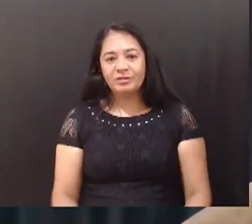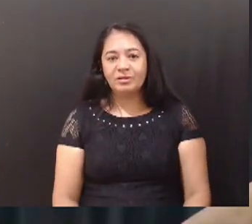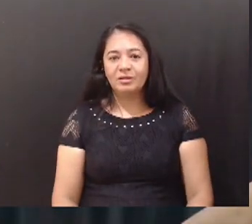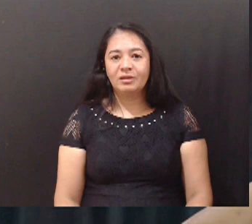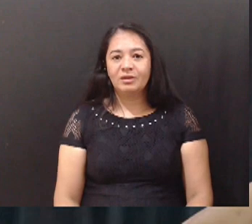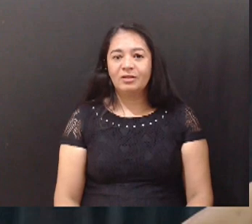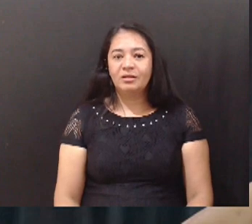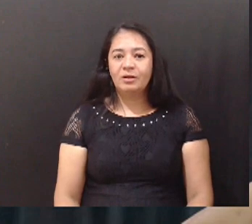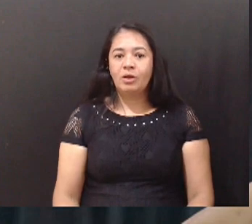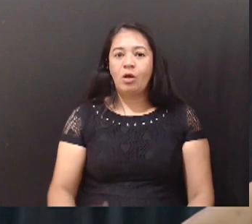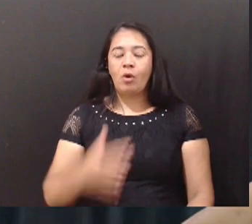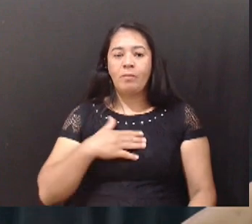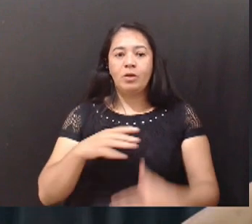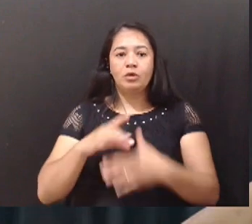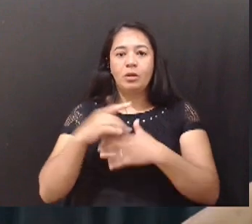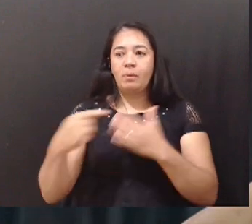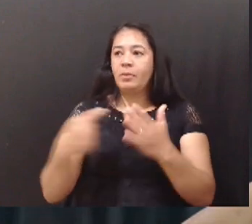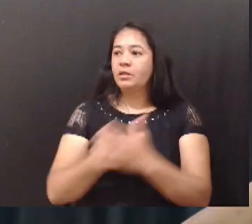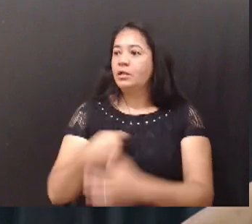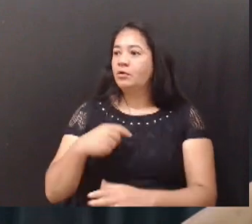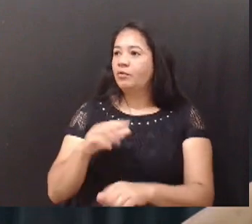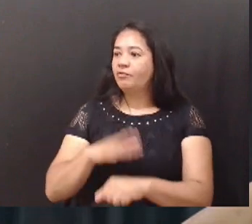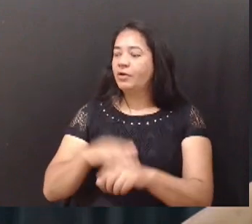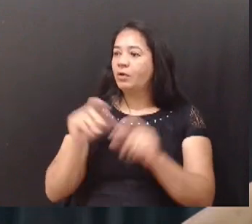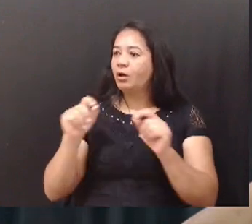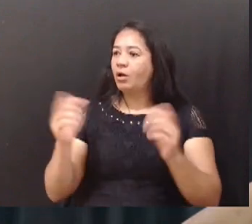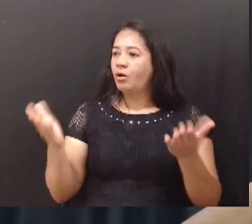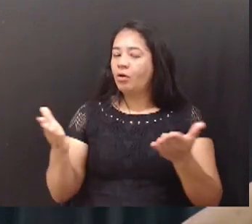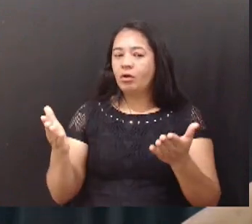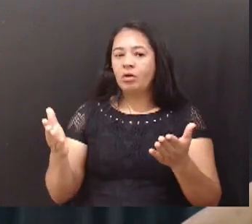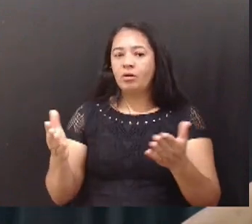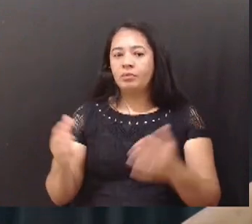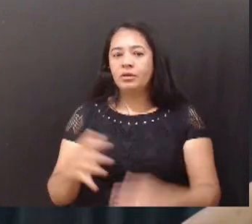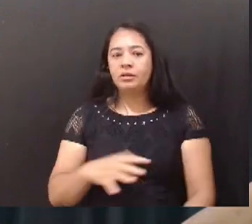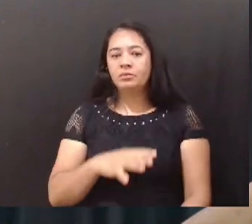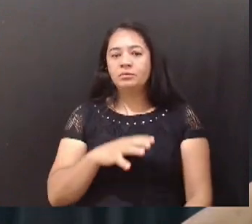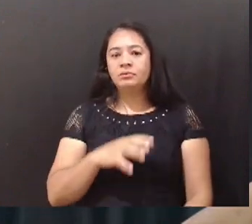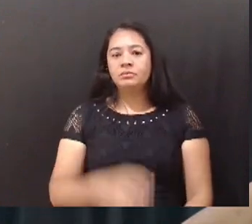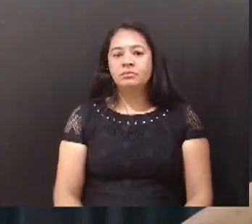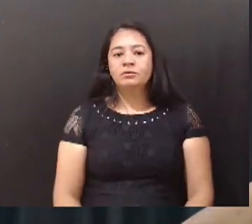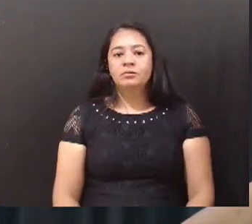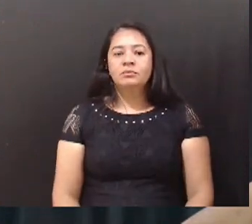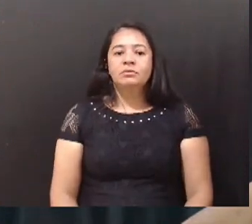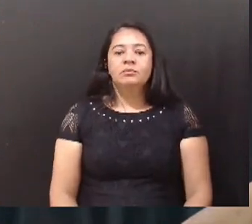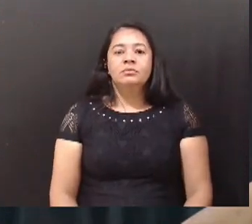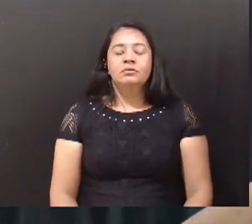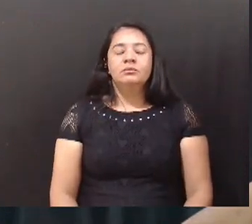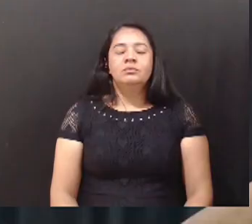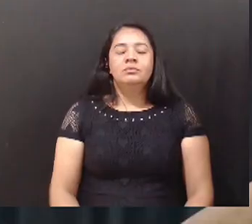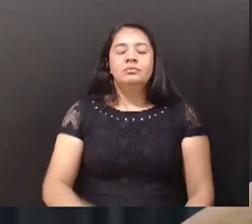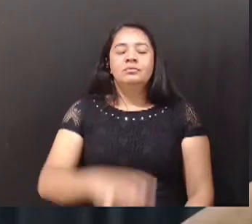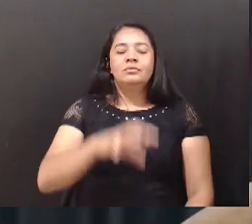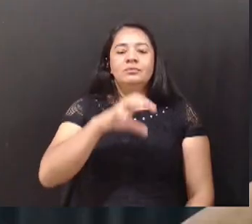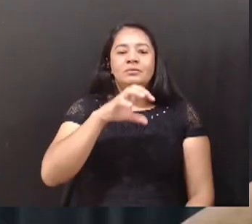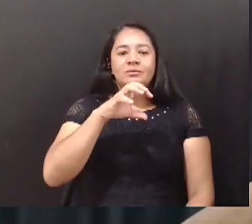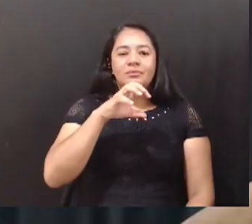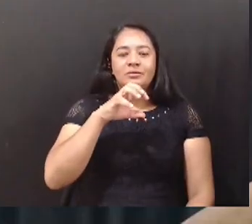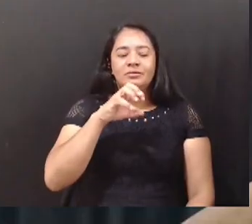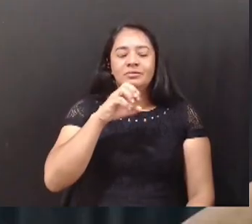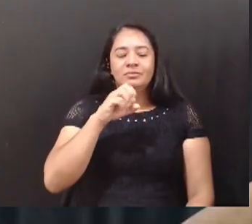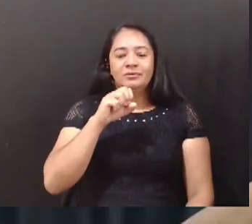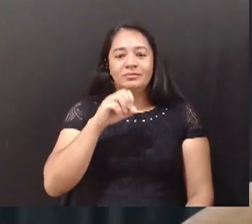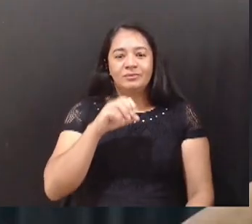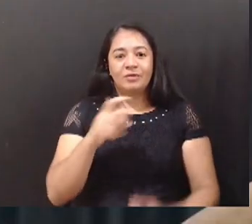uma pergunta, eu falei, o que eu faço agora? Você pode fazer essa técnica de respiração, respirar um pouco mais fundo, e isso vai ajudar a regular a emoção,